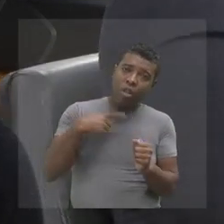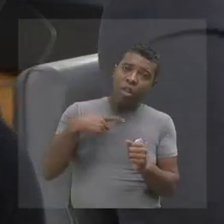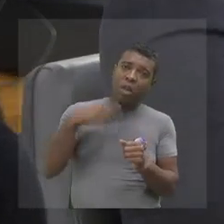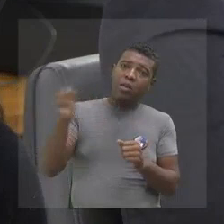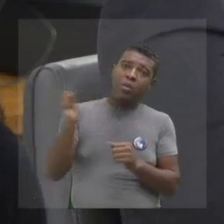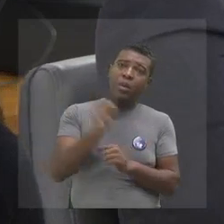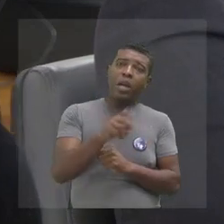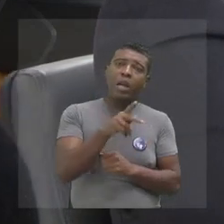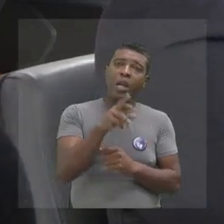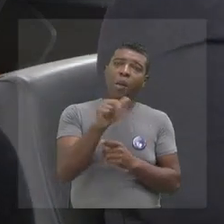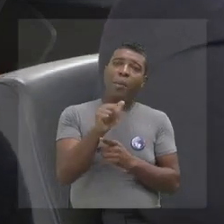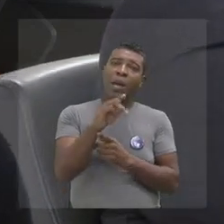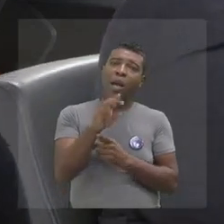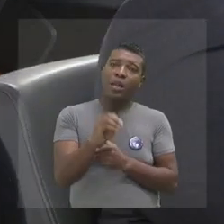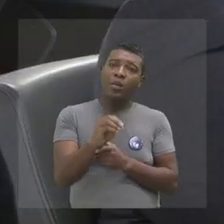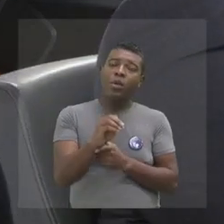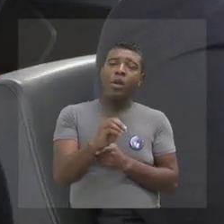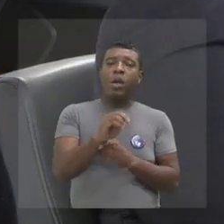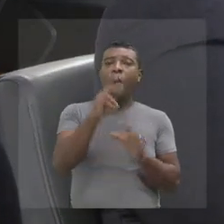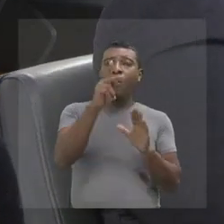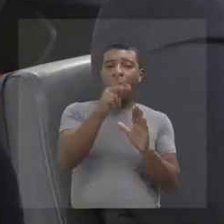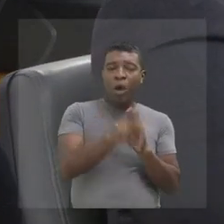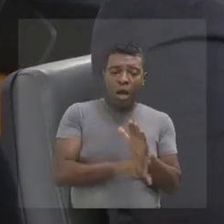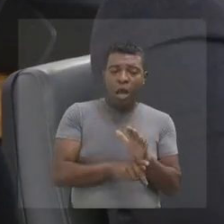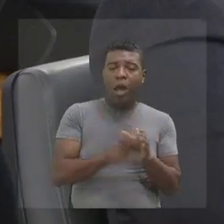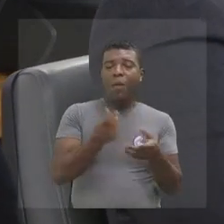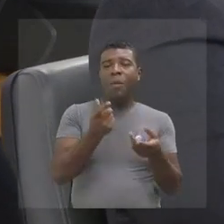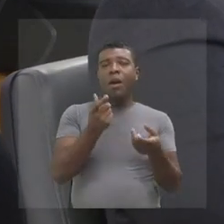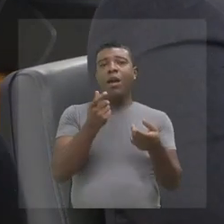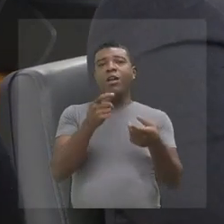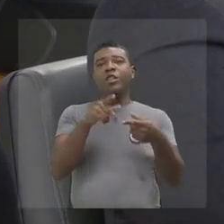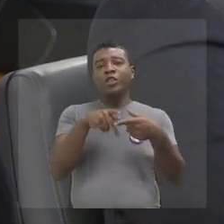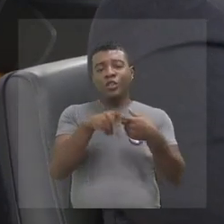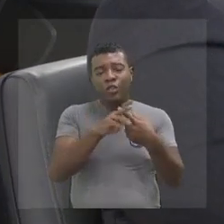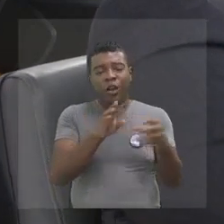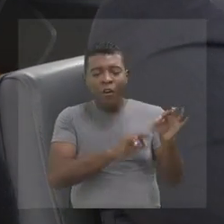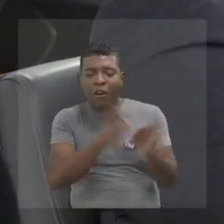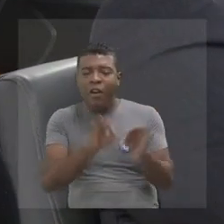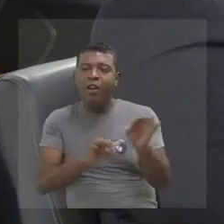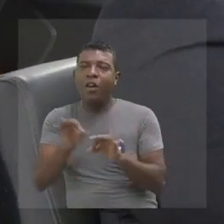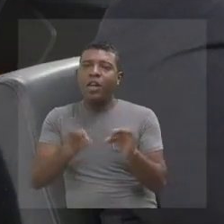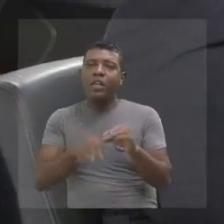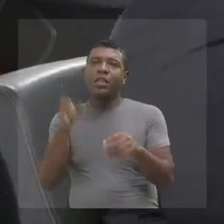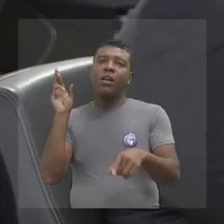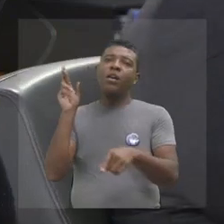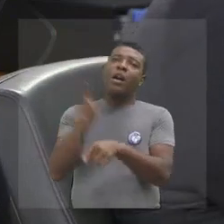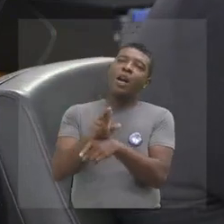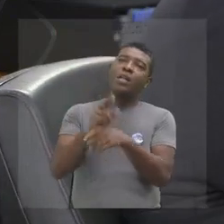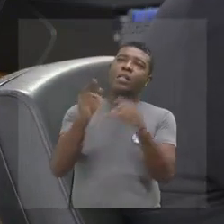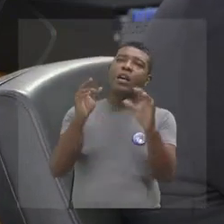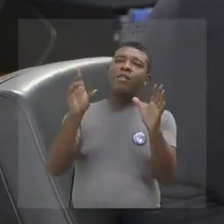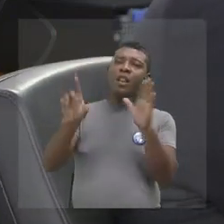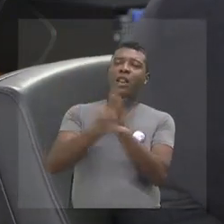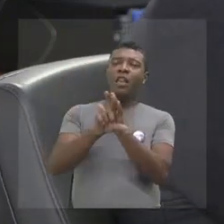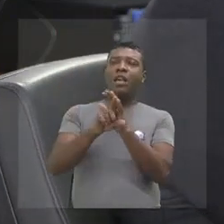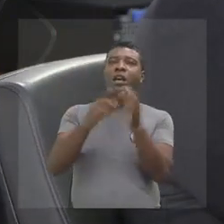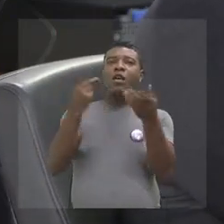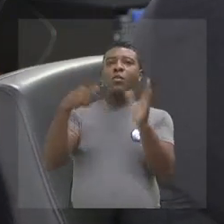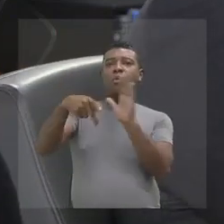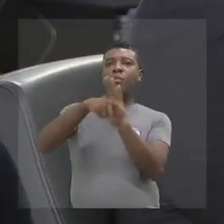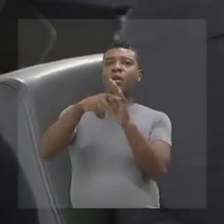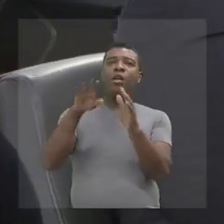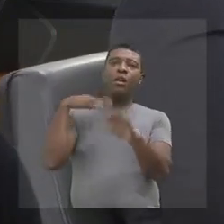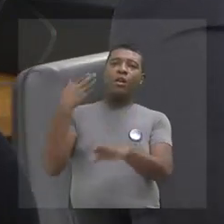que é o programa de regularização ambiental com a recomposição das áreas de preservação permanente reserva legal das propriedades que ainda não tem também